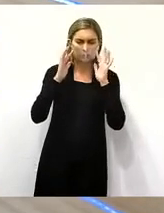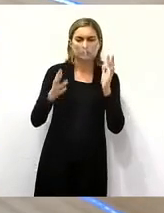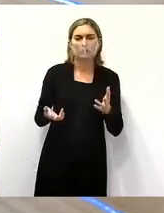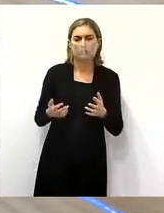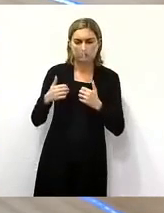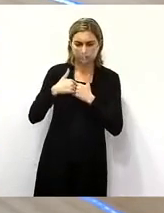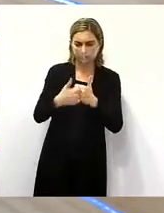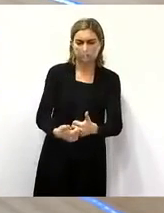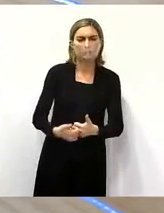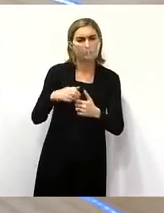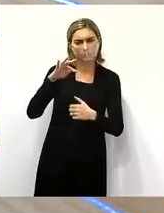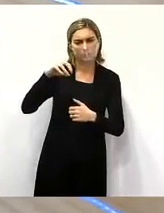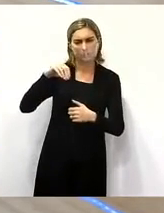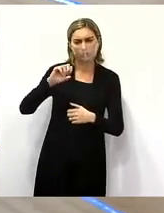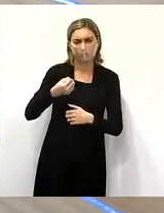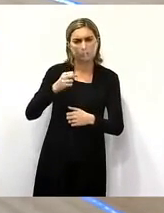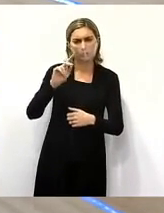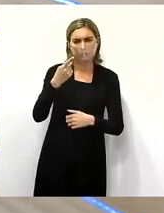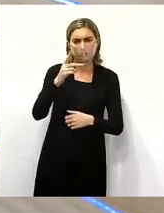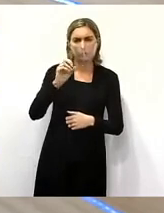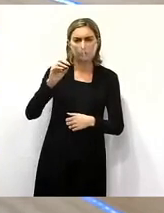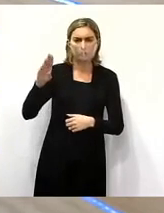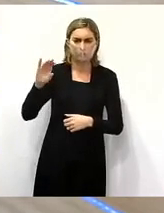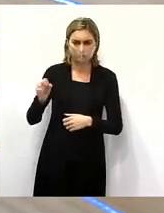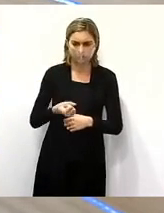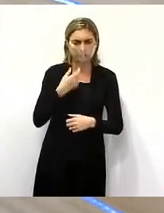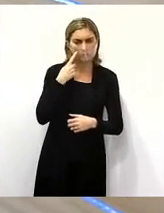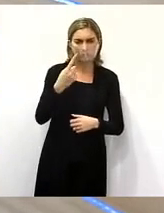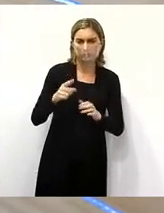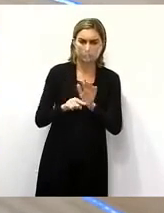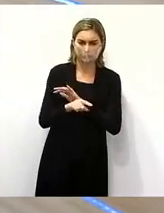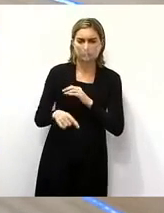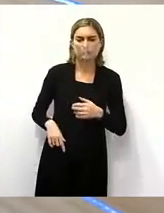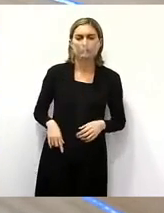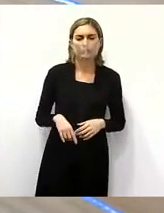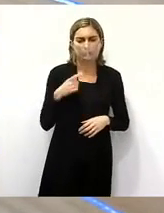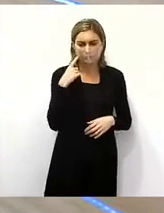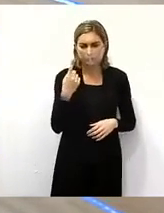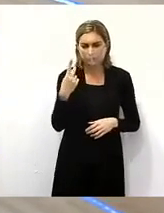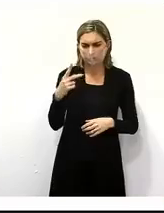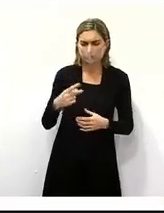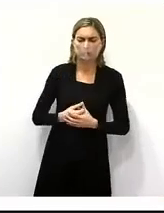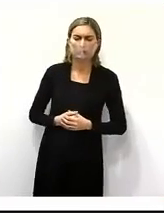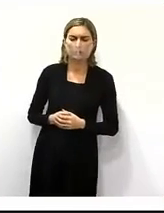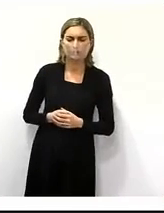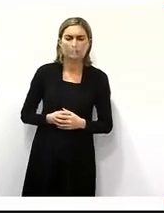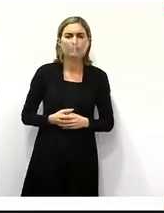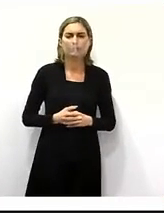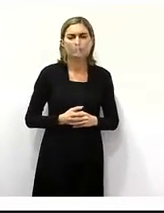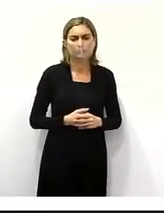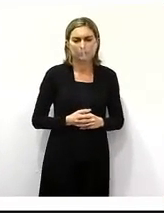a perspectiva de Thomas Hobbes. Vamos seguir? Vamos para a próxima questão. Olha aí na sua tela a próxima